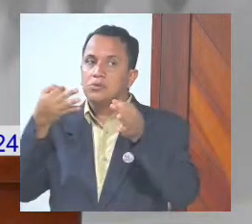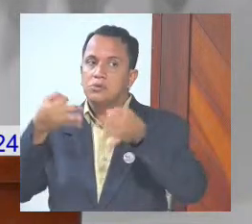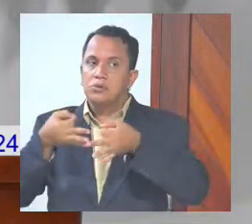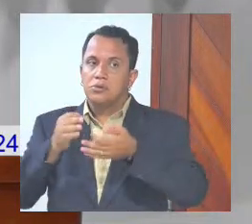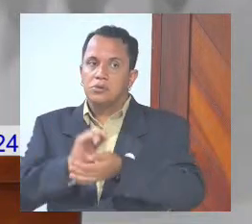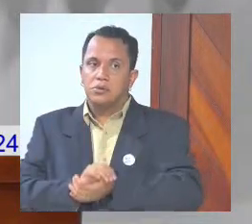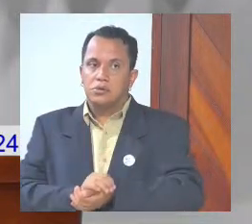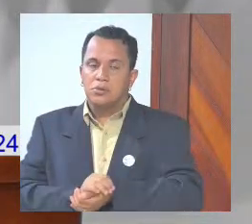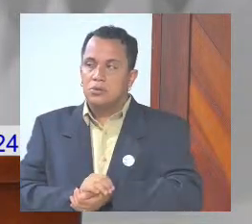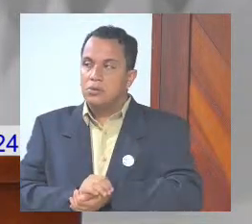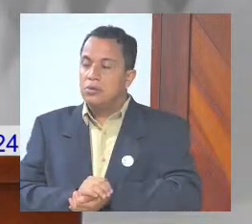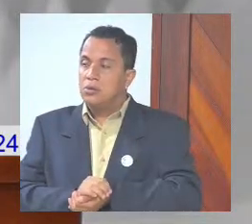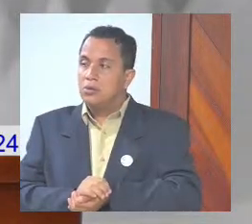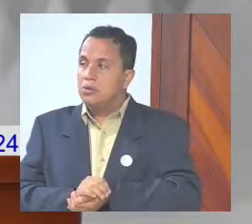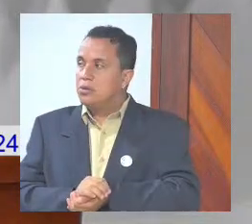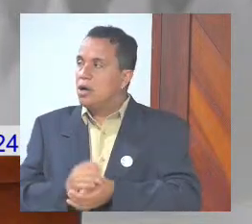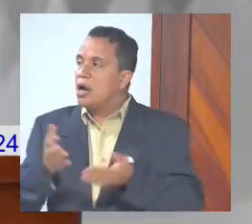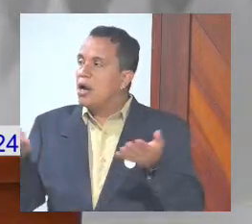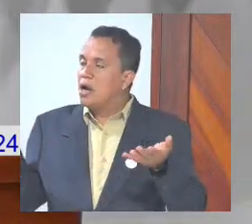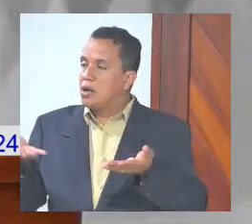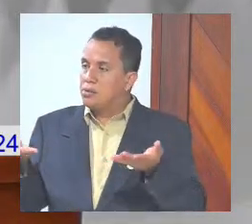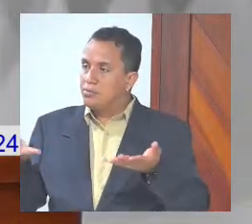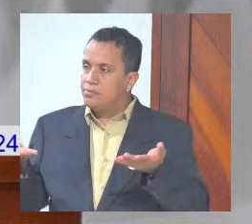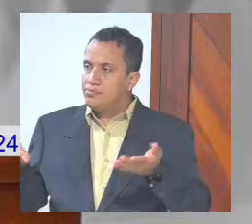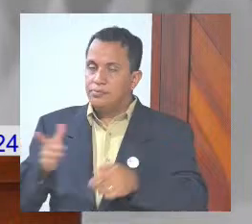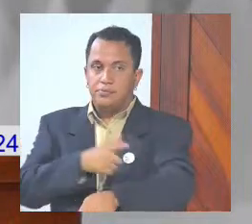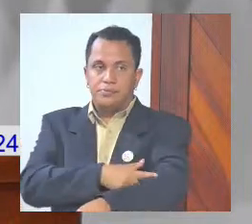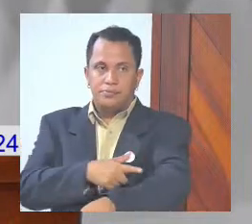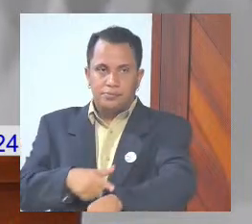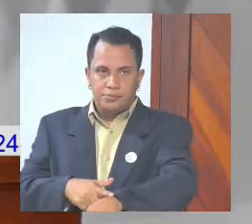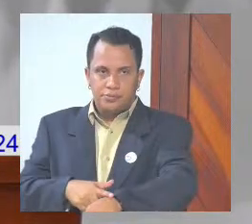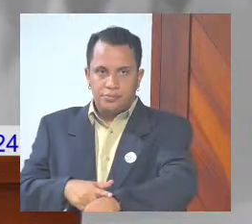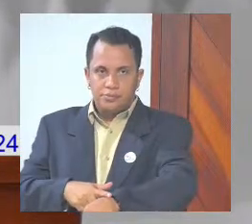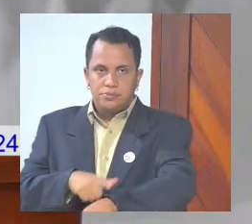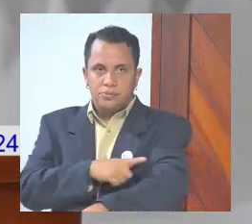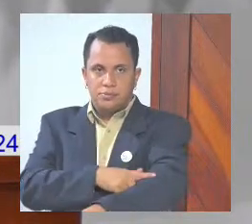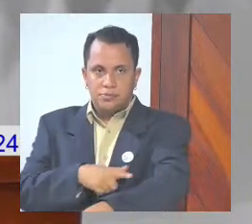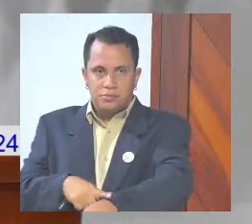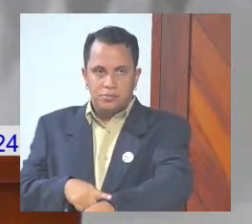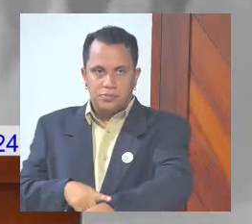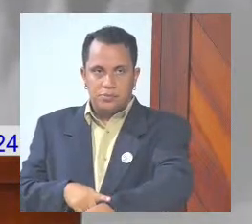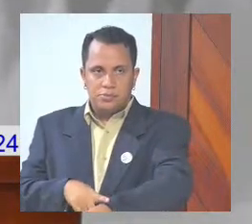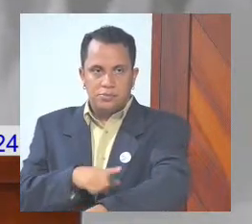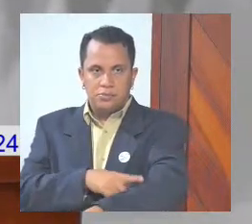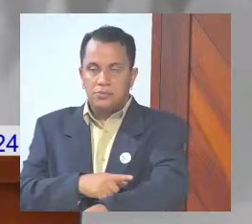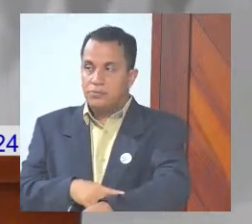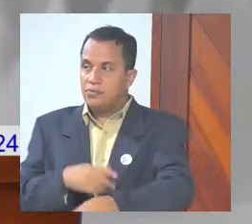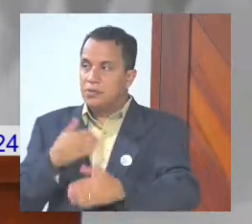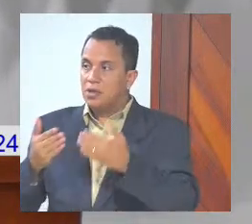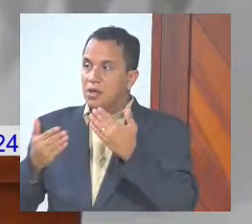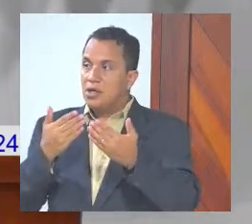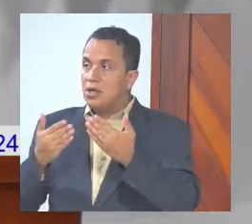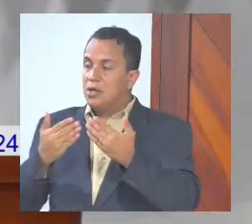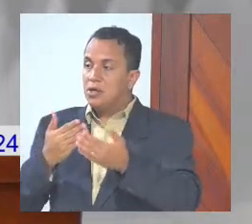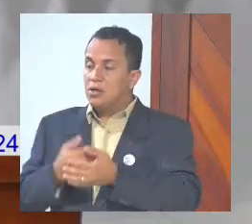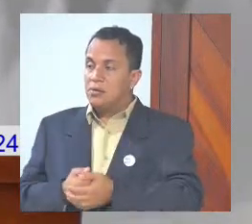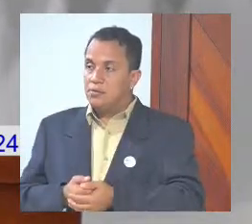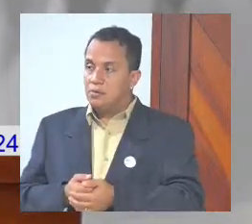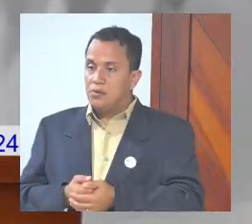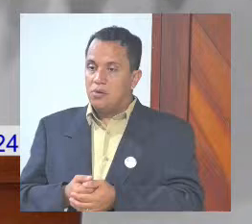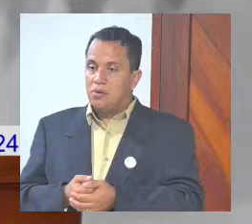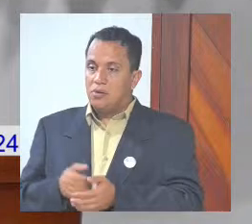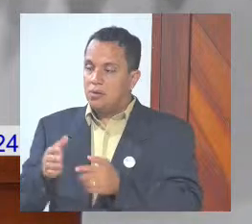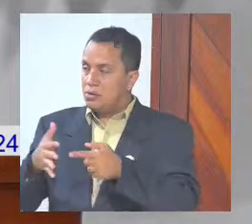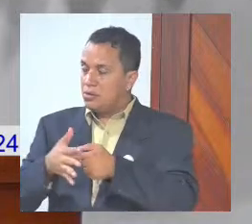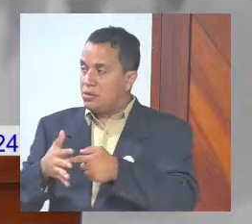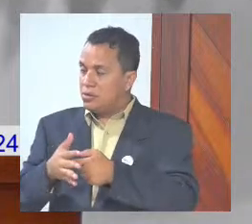né? Agora, a educação do município de Pinheiro, nós não estamos aqui discordando.